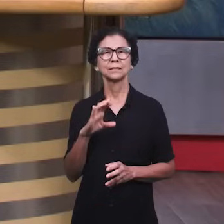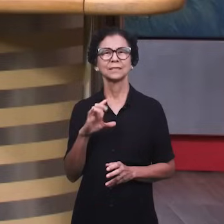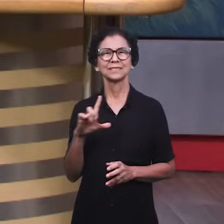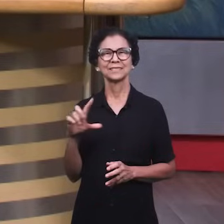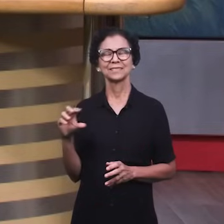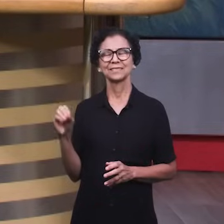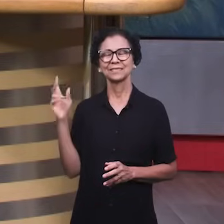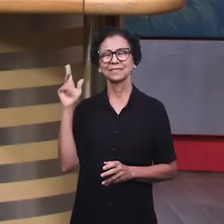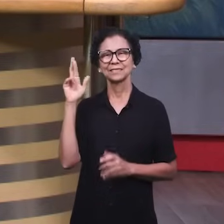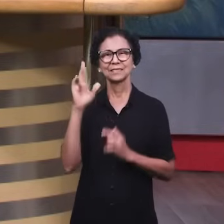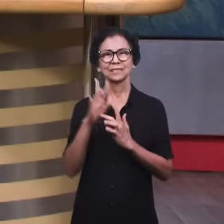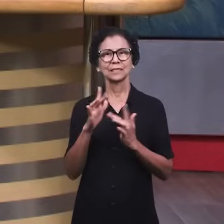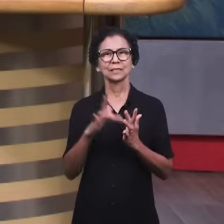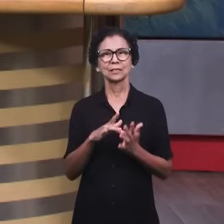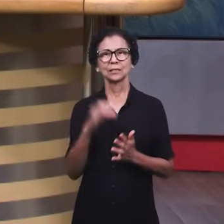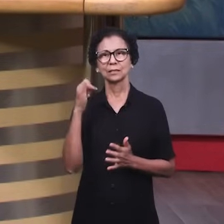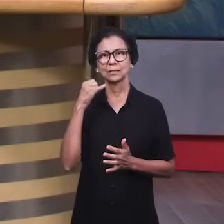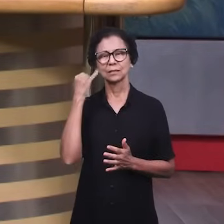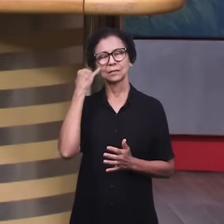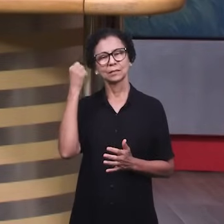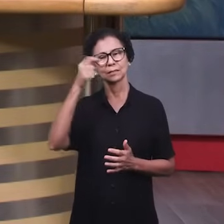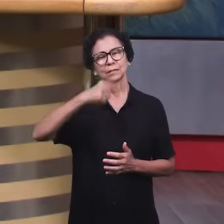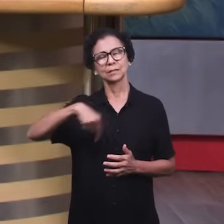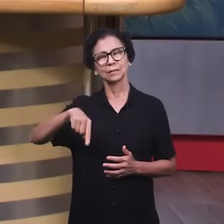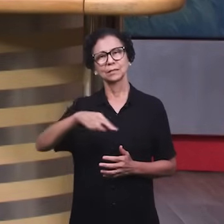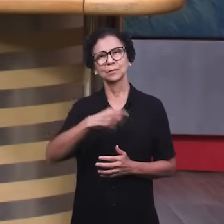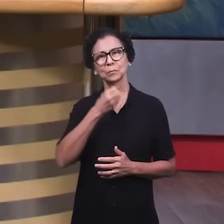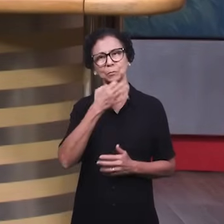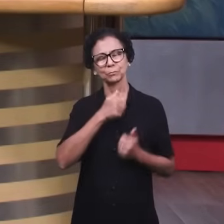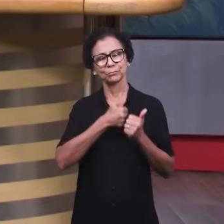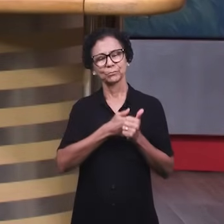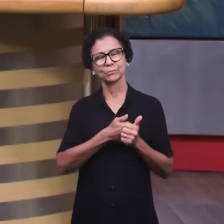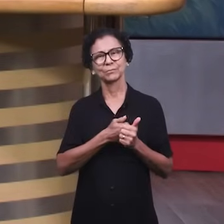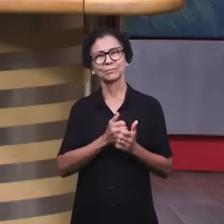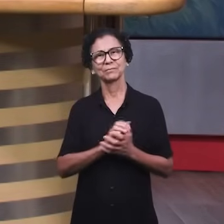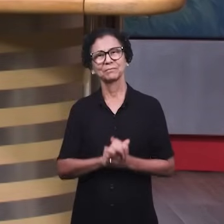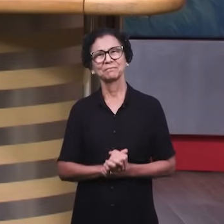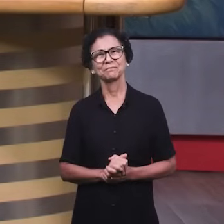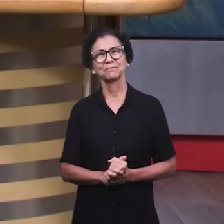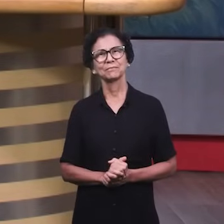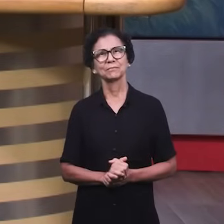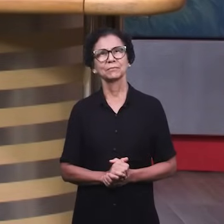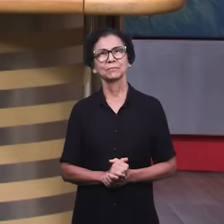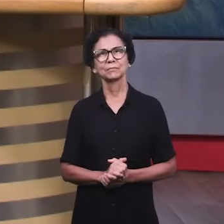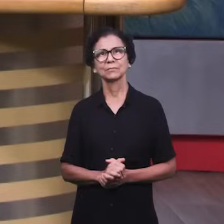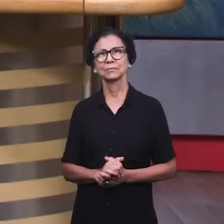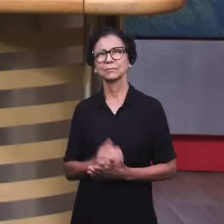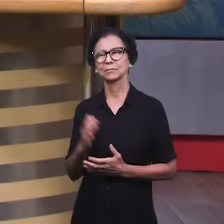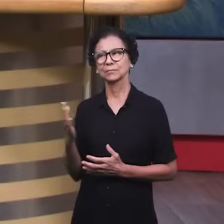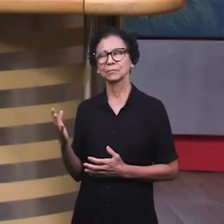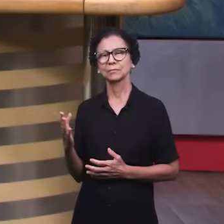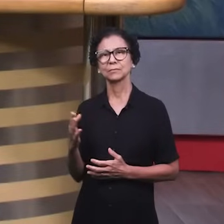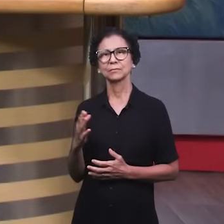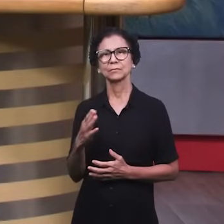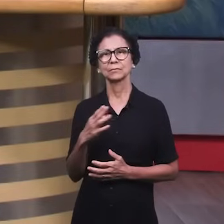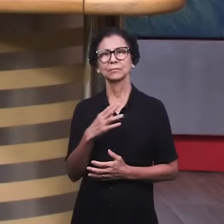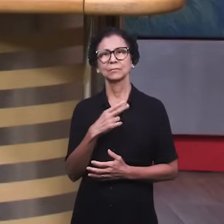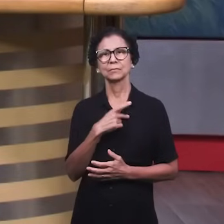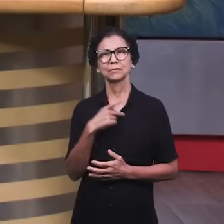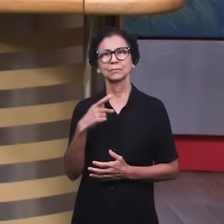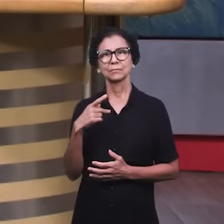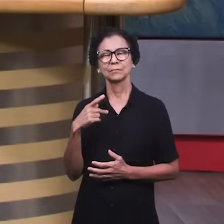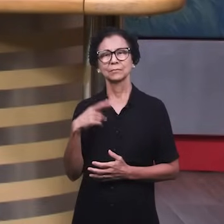Marcelo paz senão Josias paz senhor a todos uma alegria estarmos juntos Amém Pastor Marcelo Todos sabem lente professor no seminário do